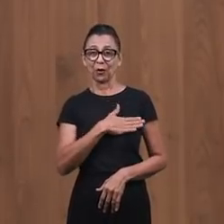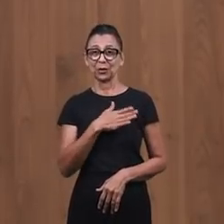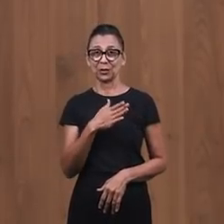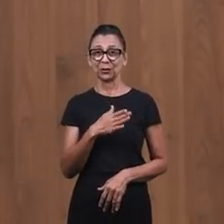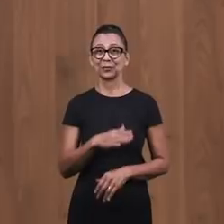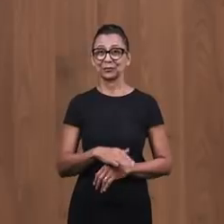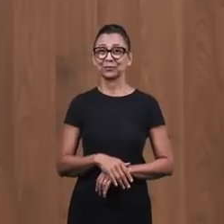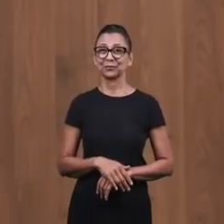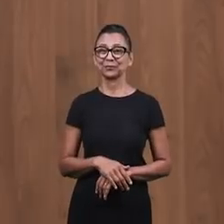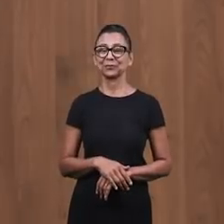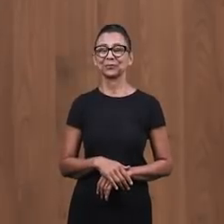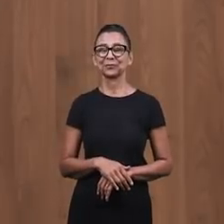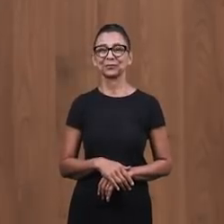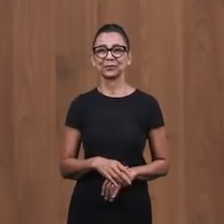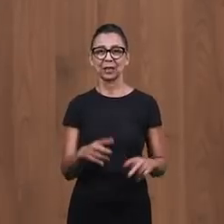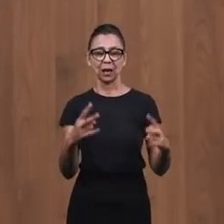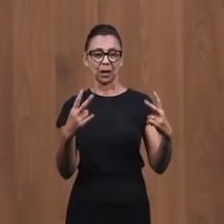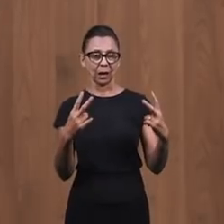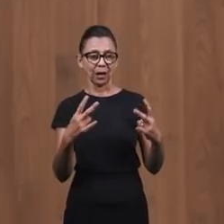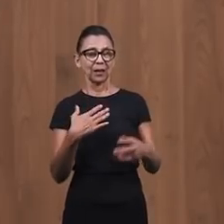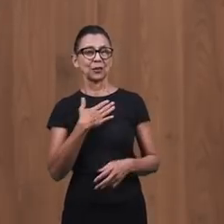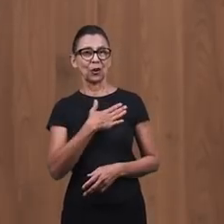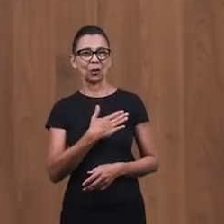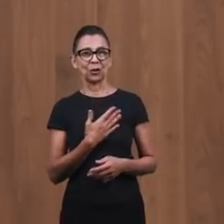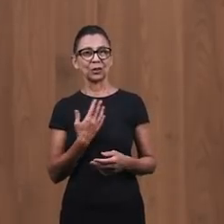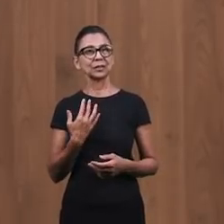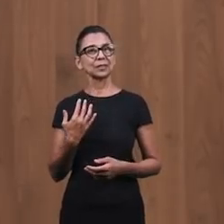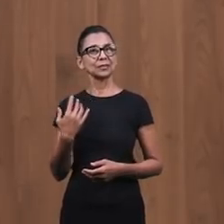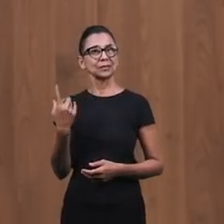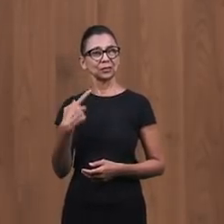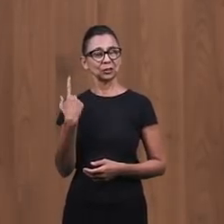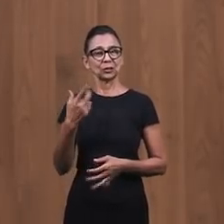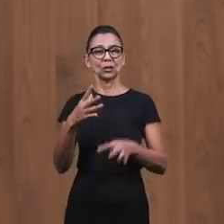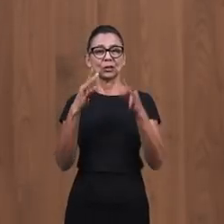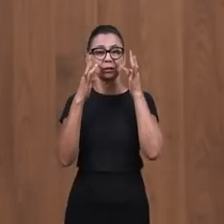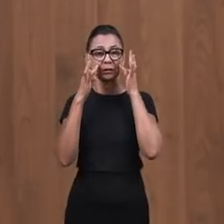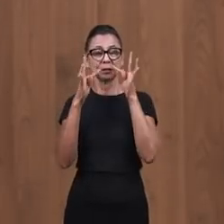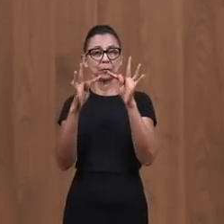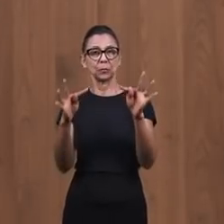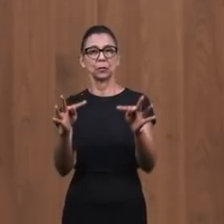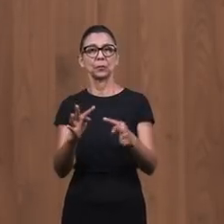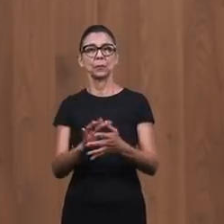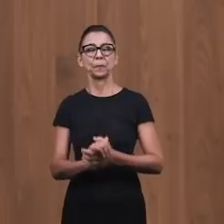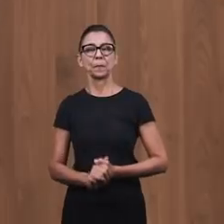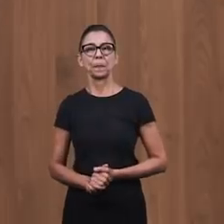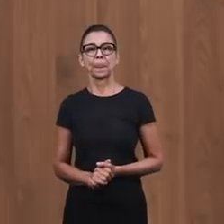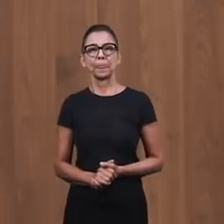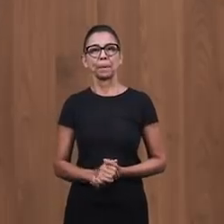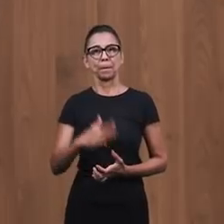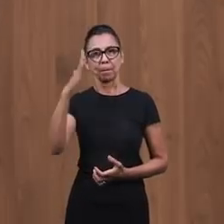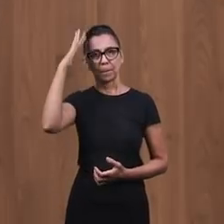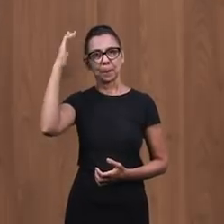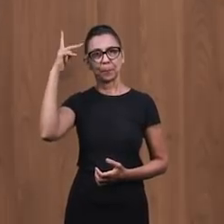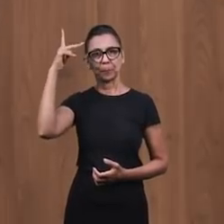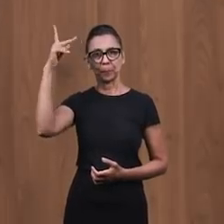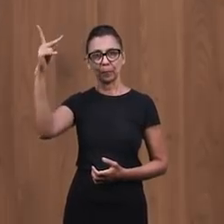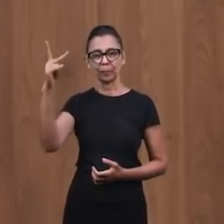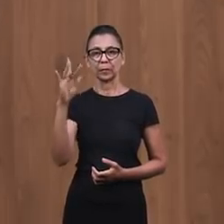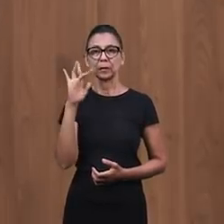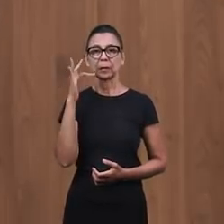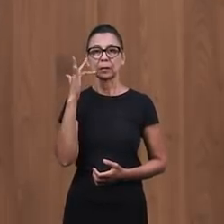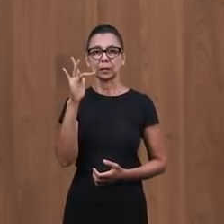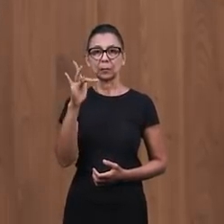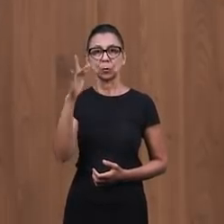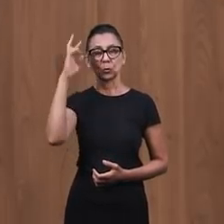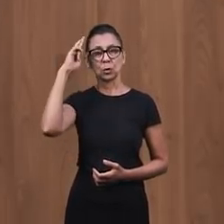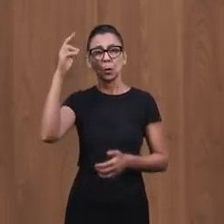professores. O temor ao Senhor, aquele que teme ao Senhor é sábio, diz a palavra. Lá em Provérbios fala